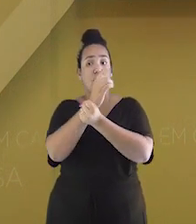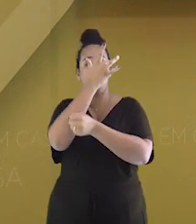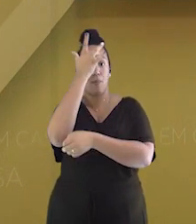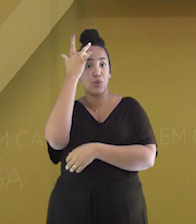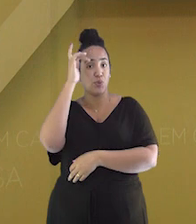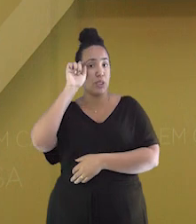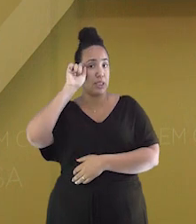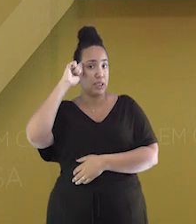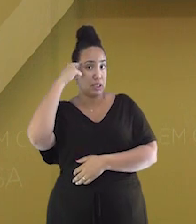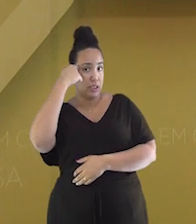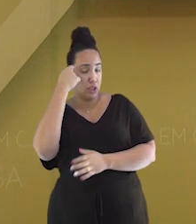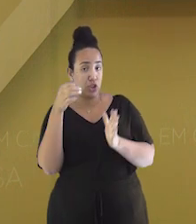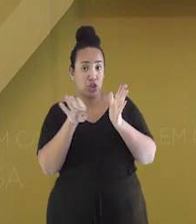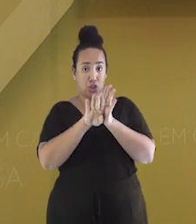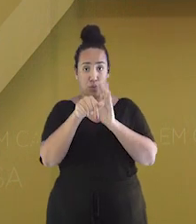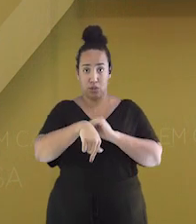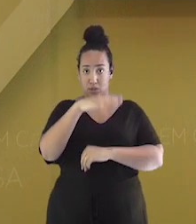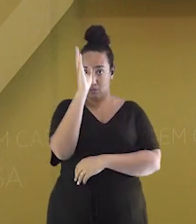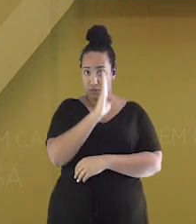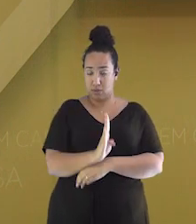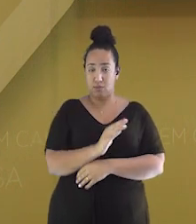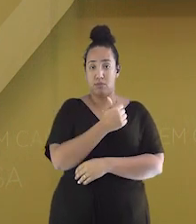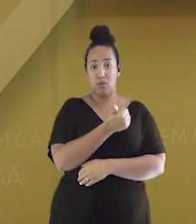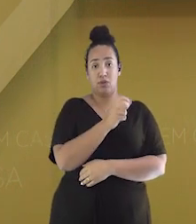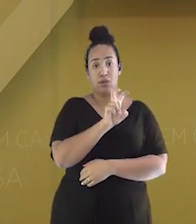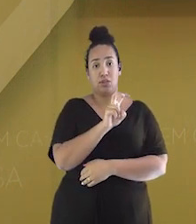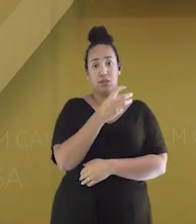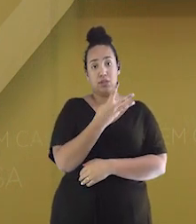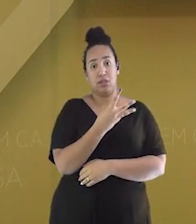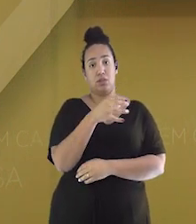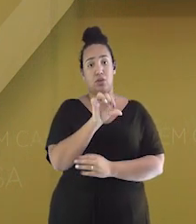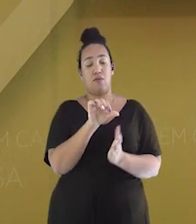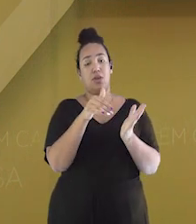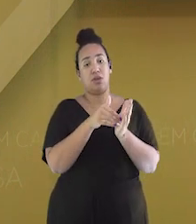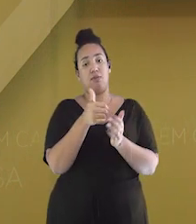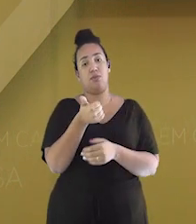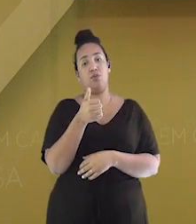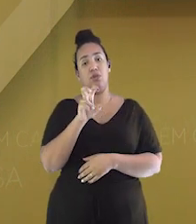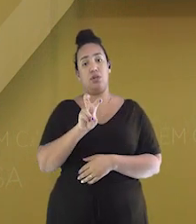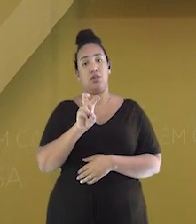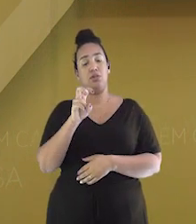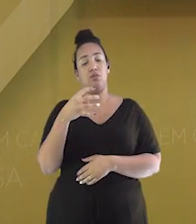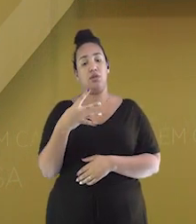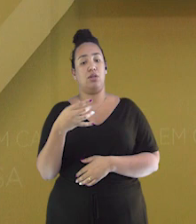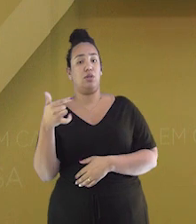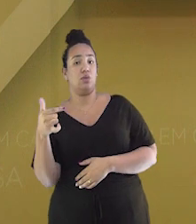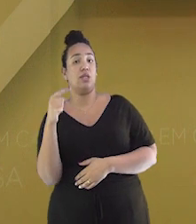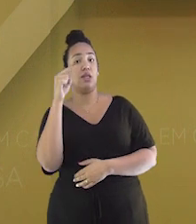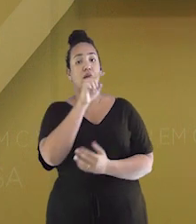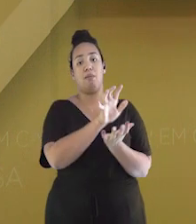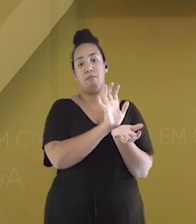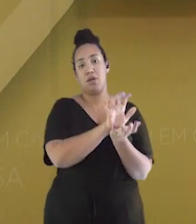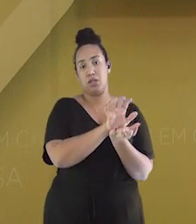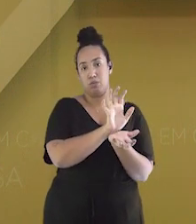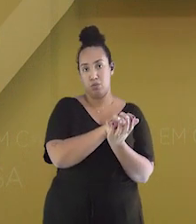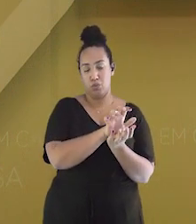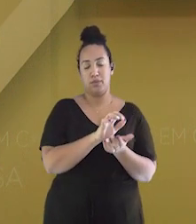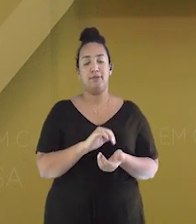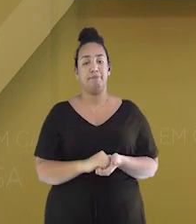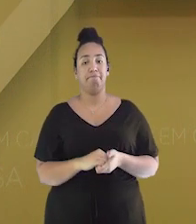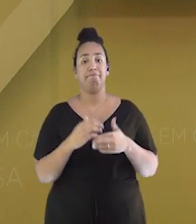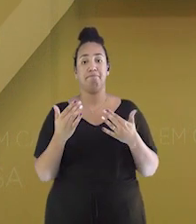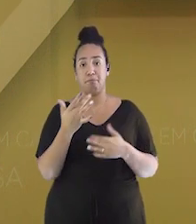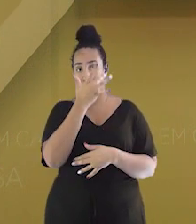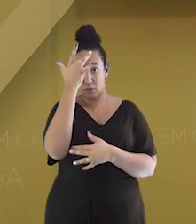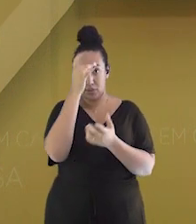entre 1539 e 1542 na capitania de Pernambuco. Ou seja, os escravos negros